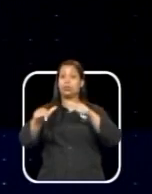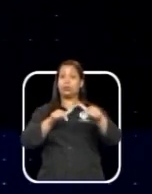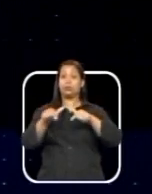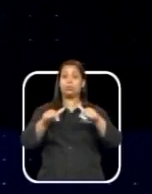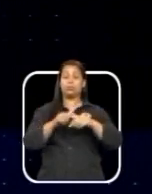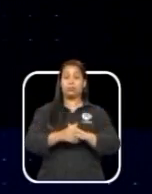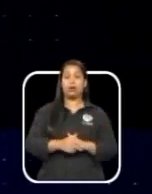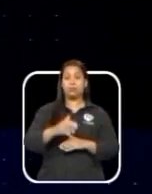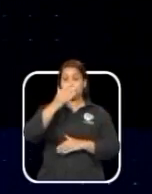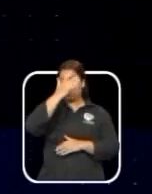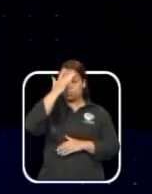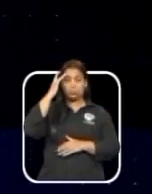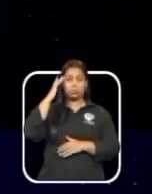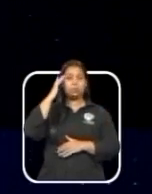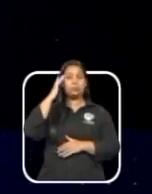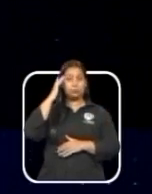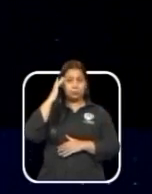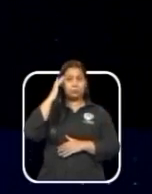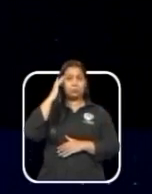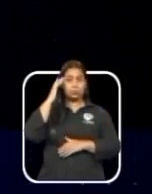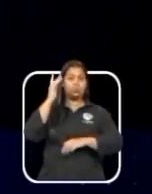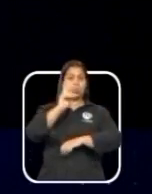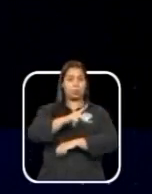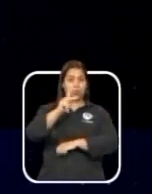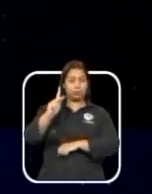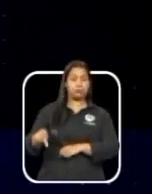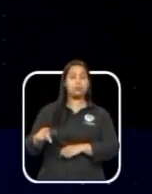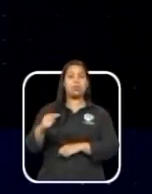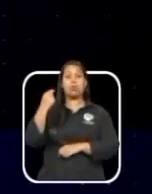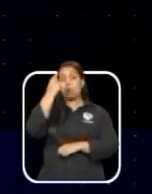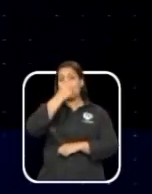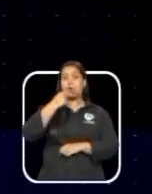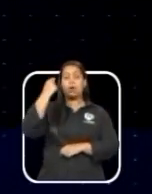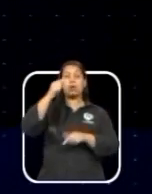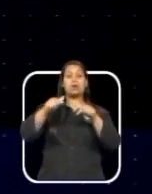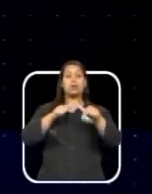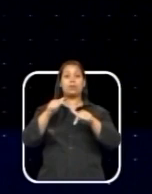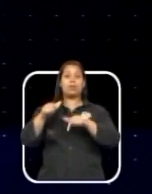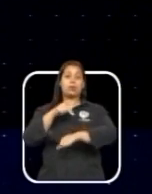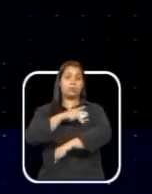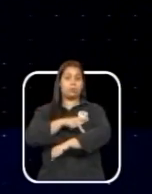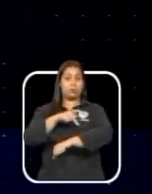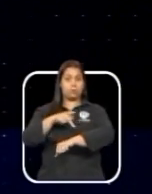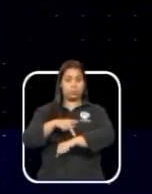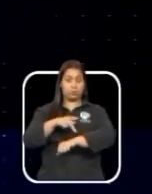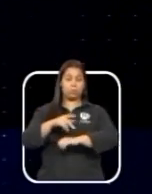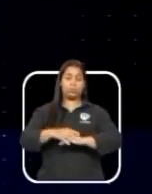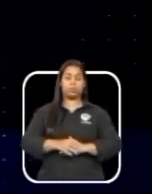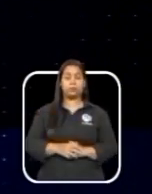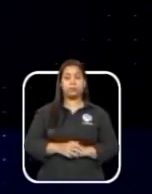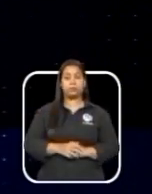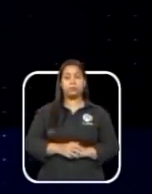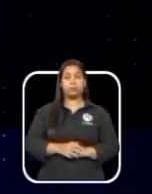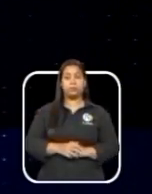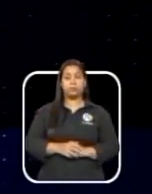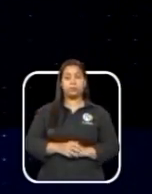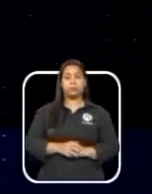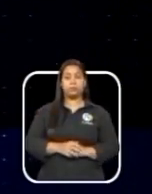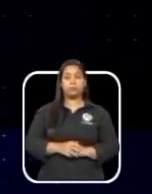trabalho docente do magistério, estabelecendo horas para trabalhos pedagógicos